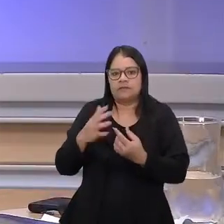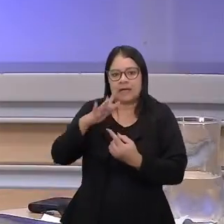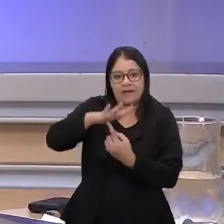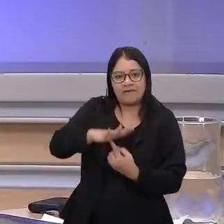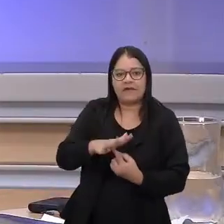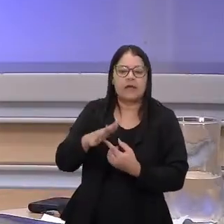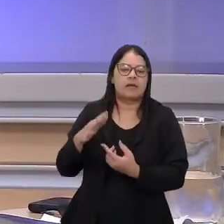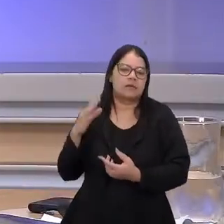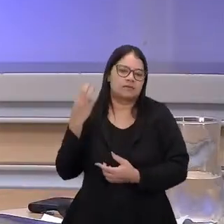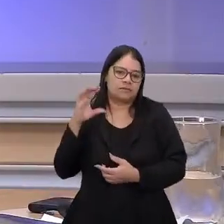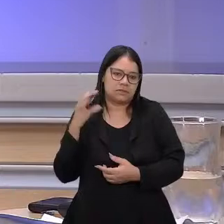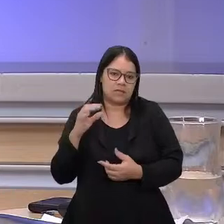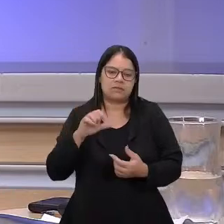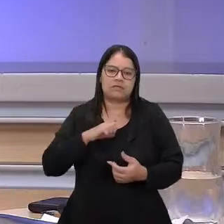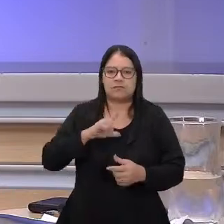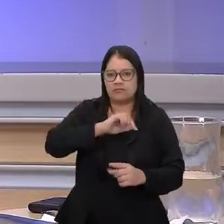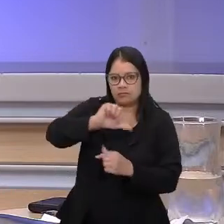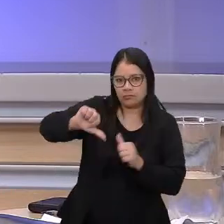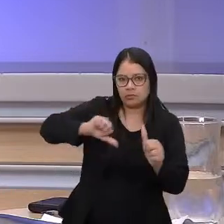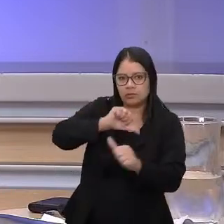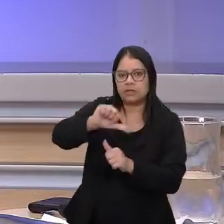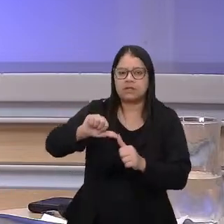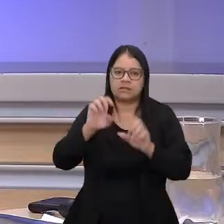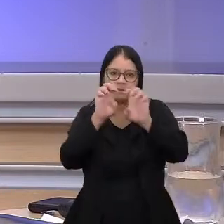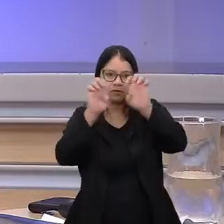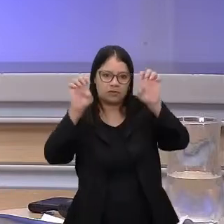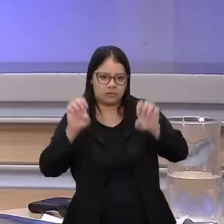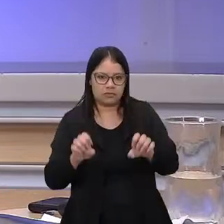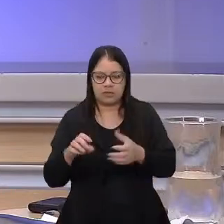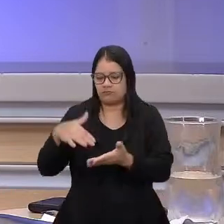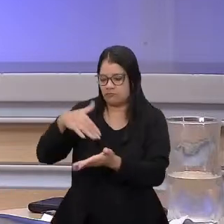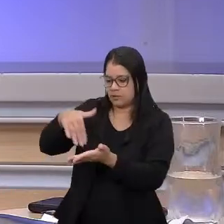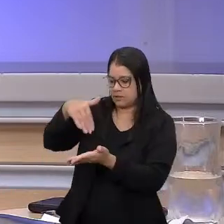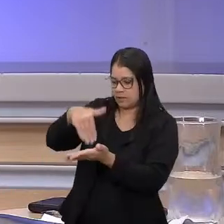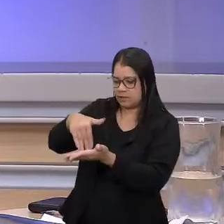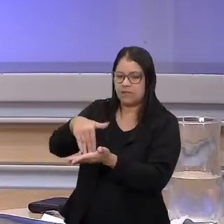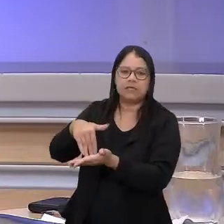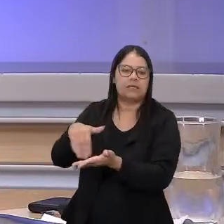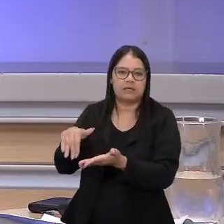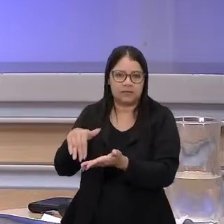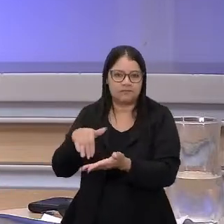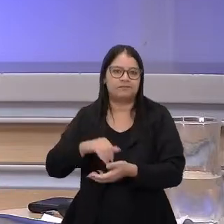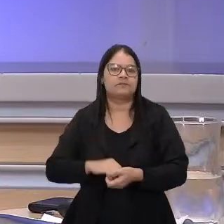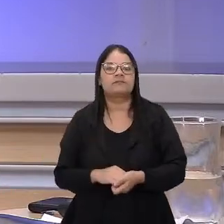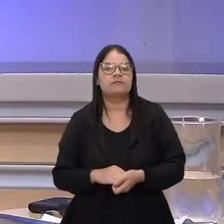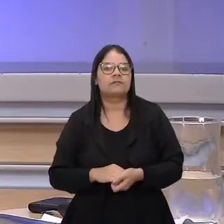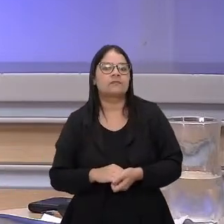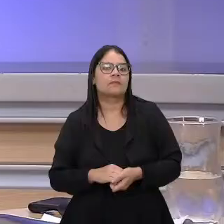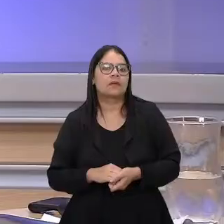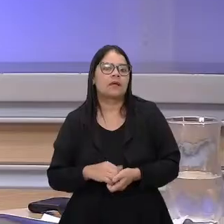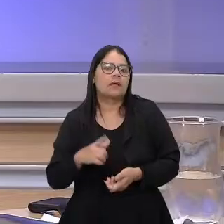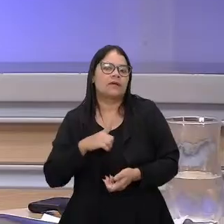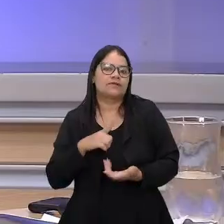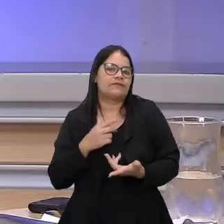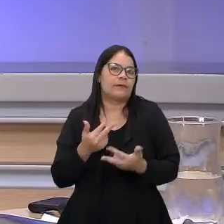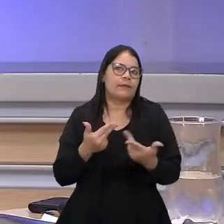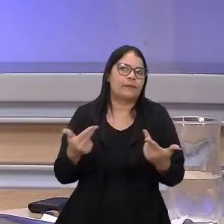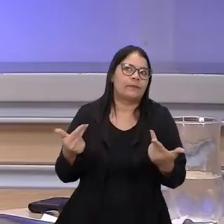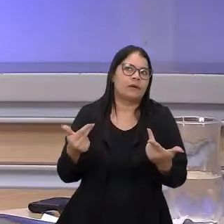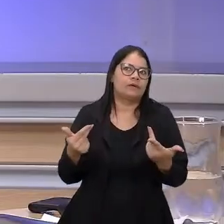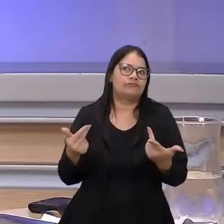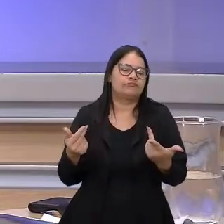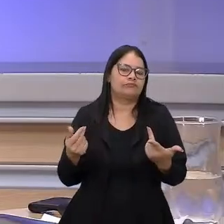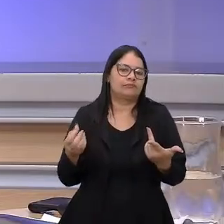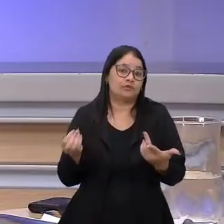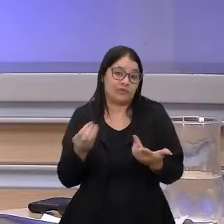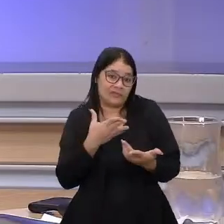Estão ocorrendo algumas mudanças de estrutura lá na secretaria. E aí, assim que a gente tiver alguma notícia